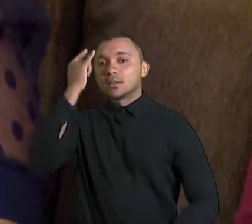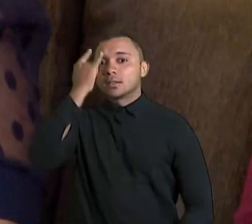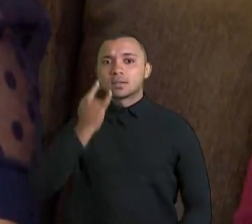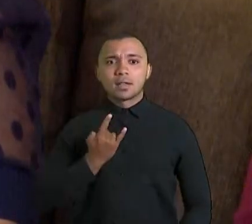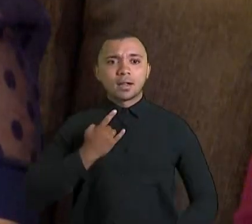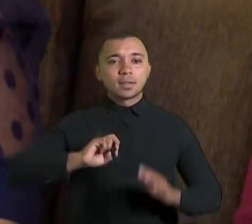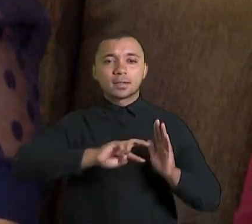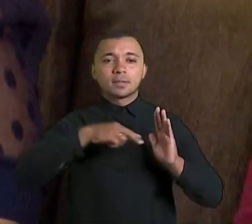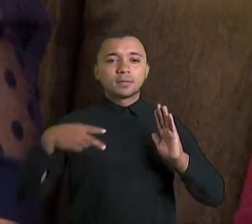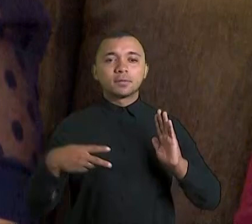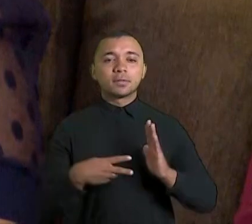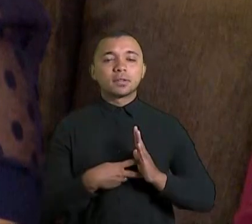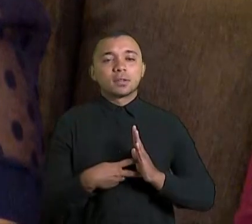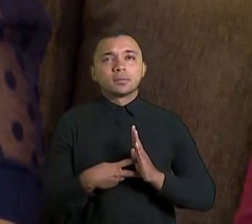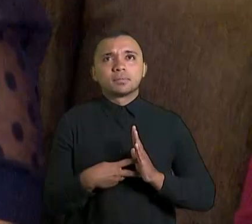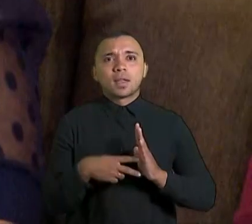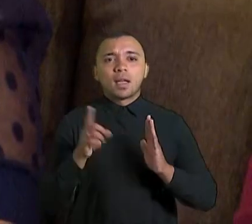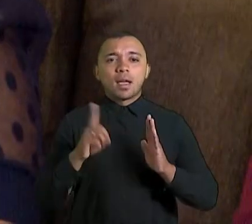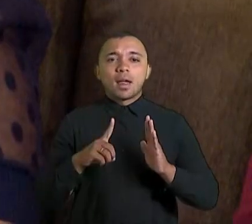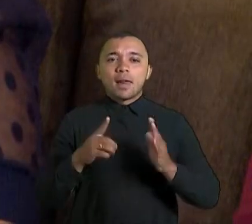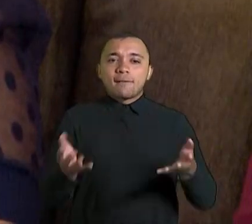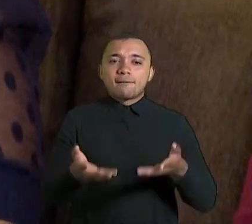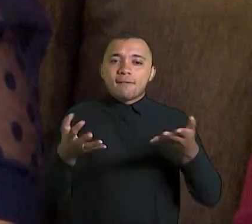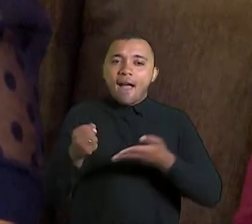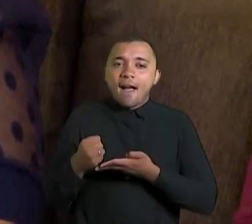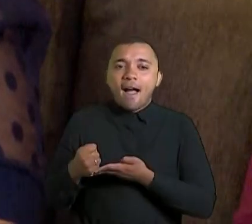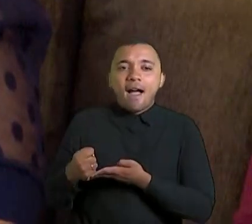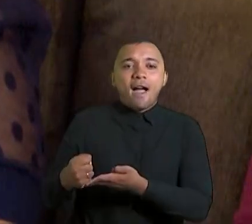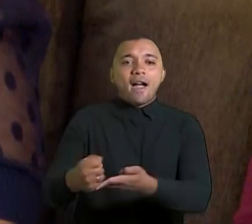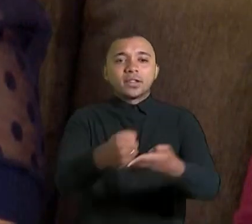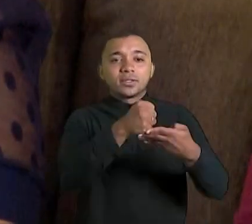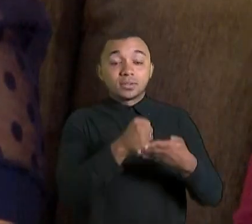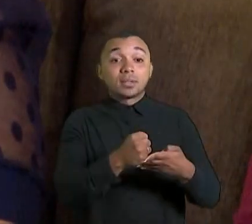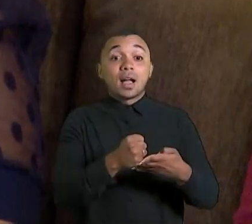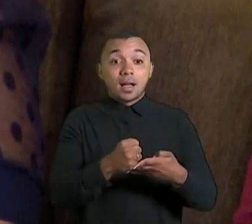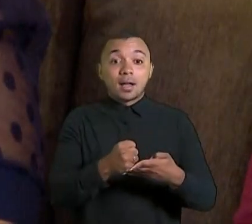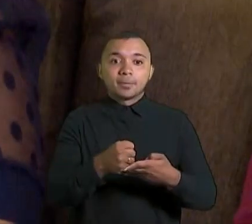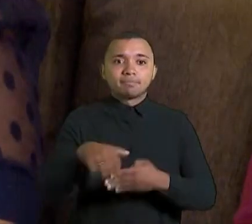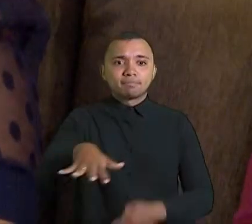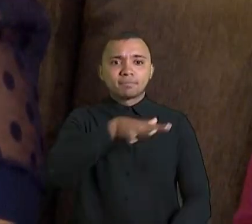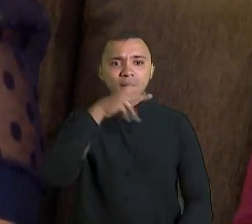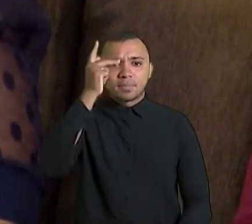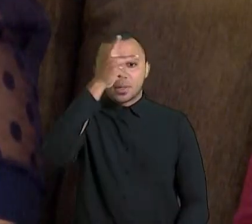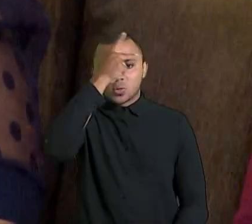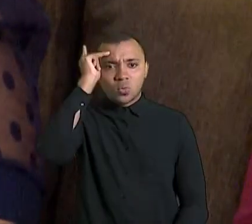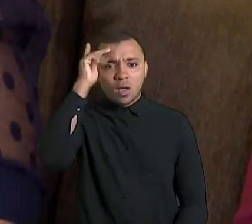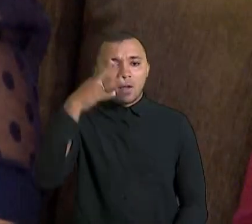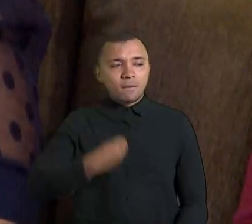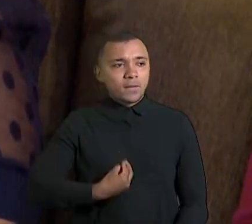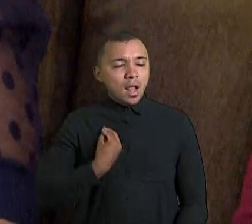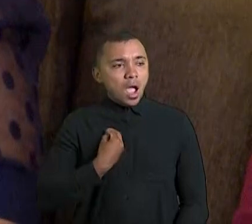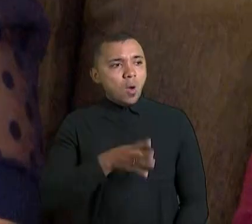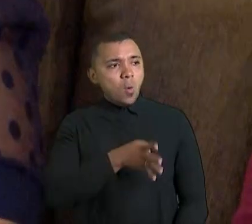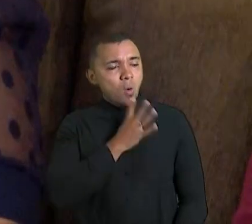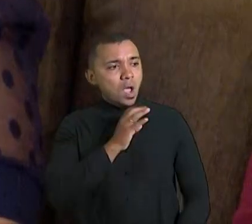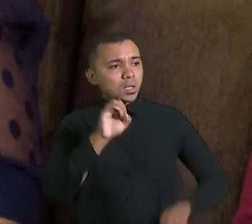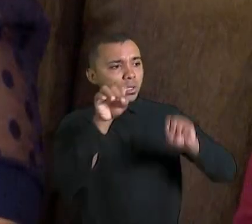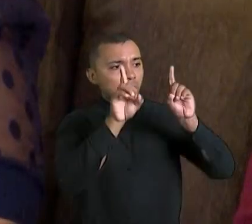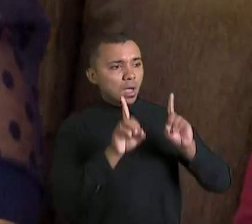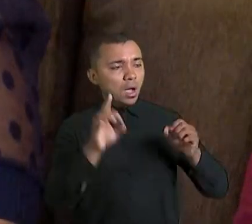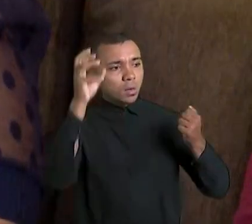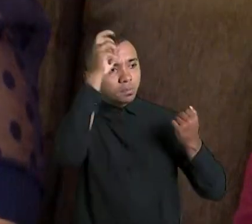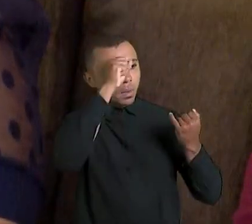uma luz que vai indicar o caminho às pessoas que enxergam para que elas possam ver um pouco do mundo que